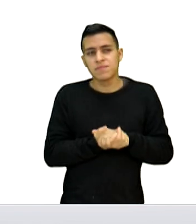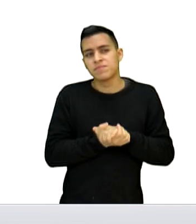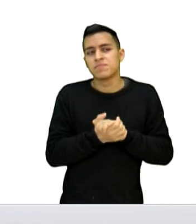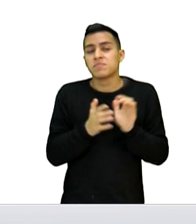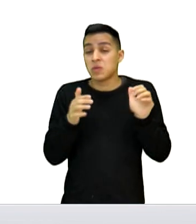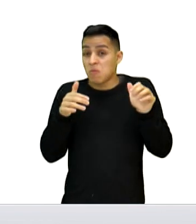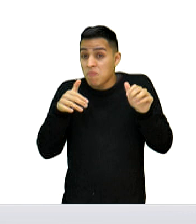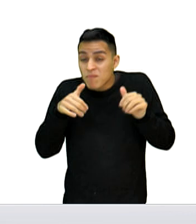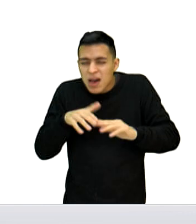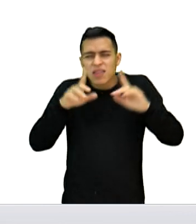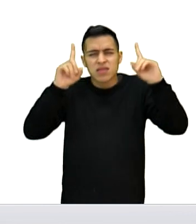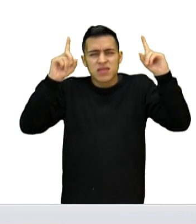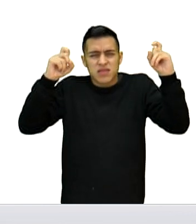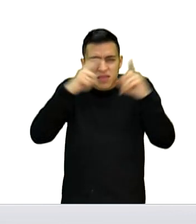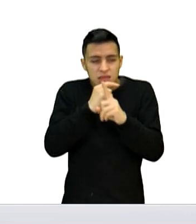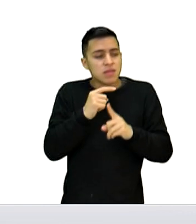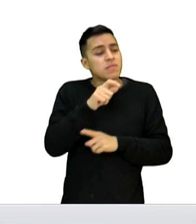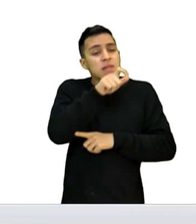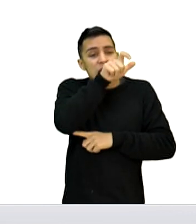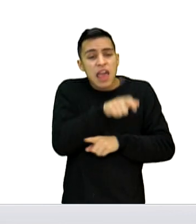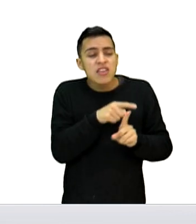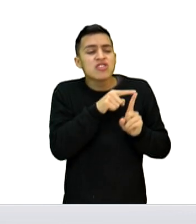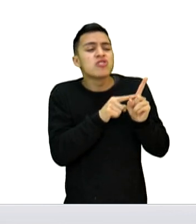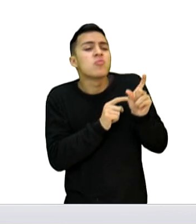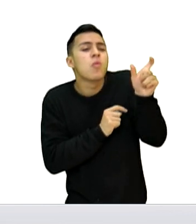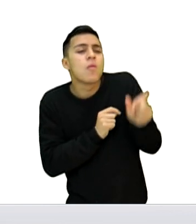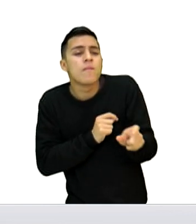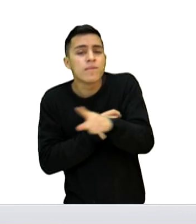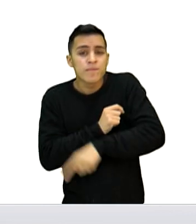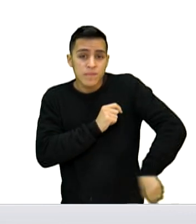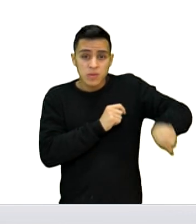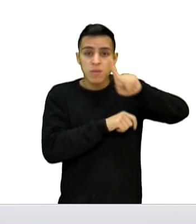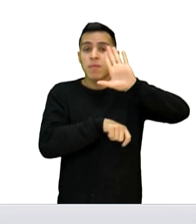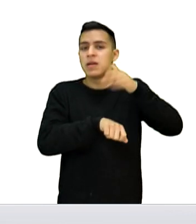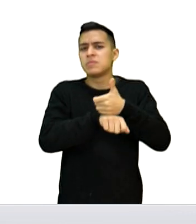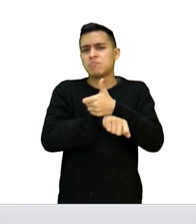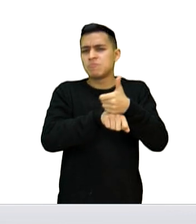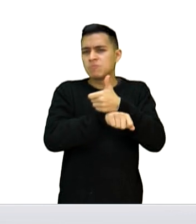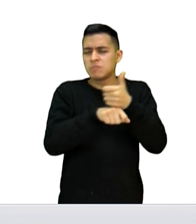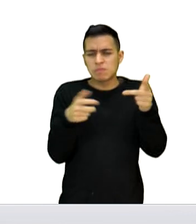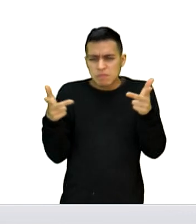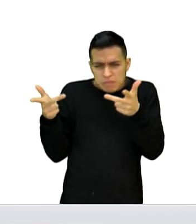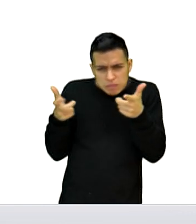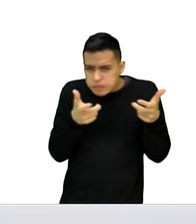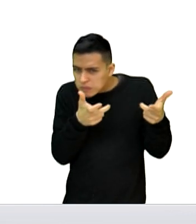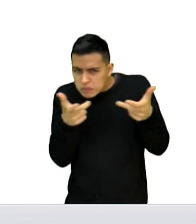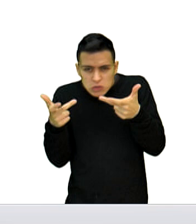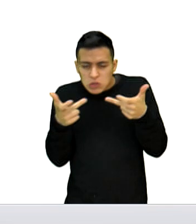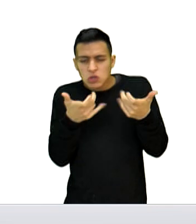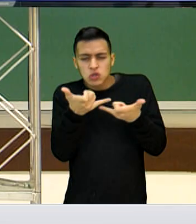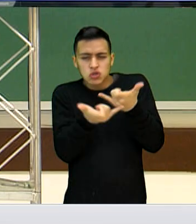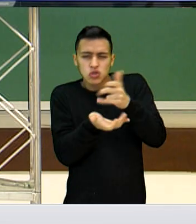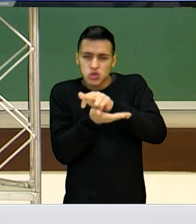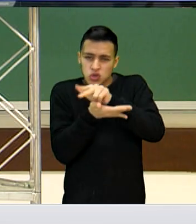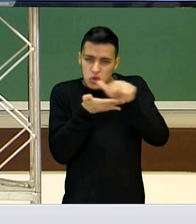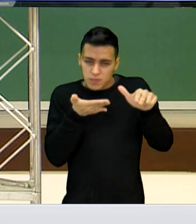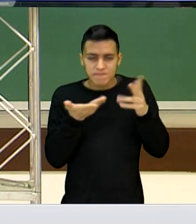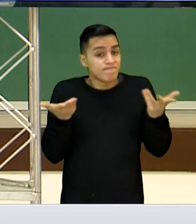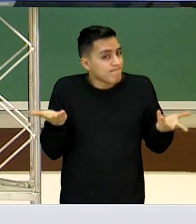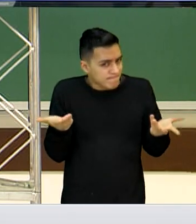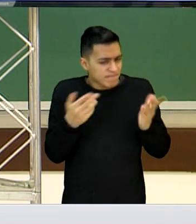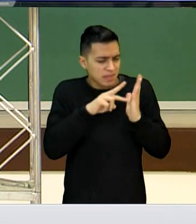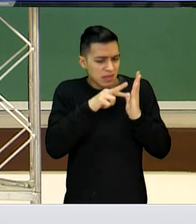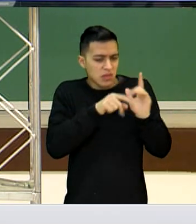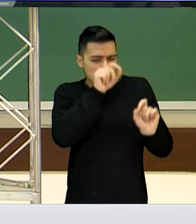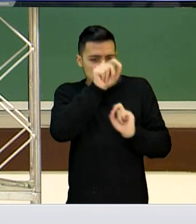ou mais difícil ainda, esses tipos de gamers ficam muito proficientes em jogar os jogos. Então veja que